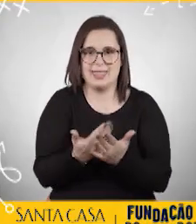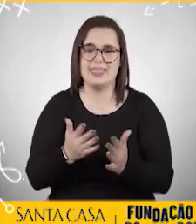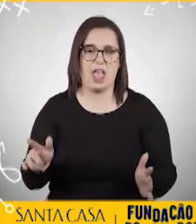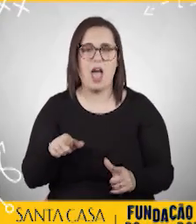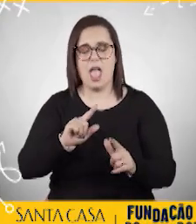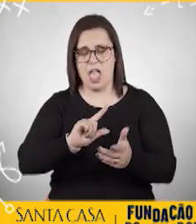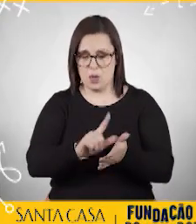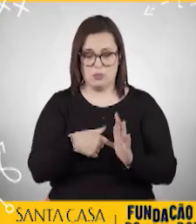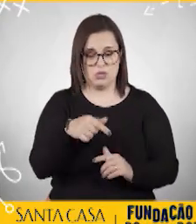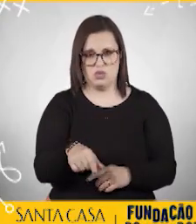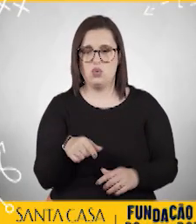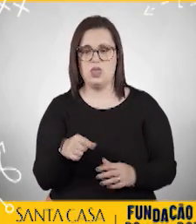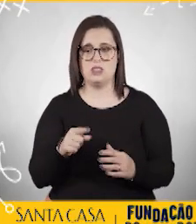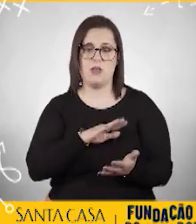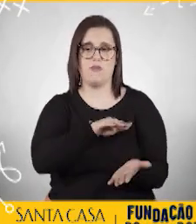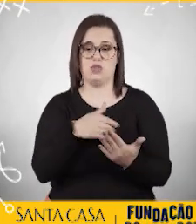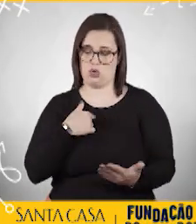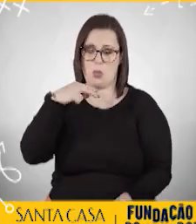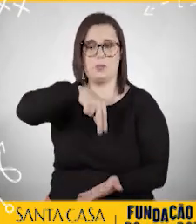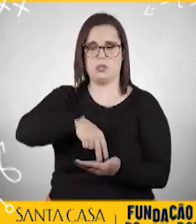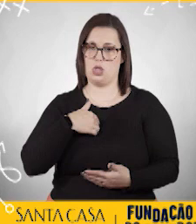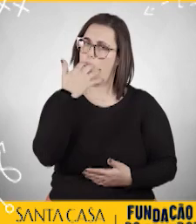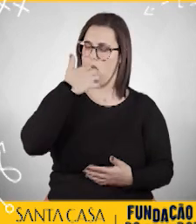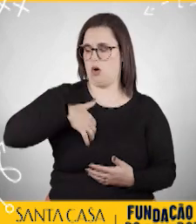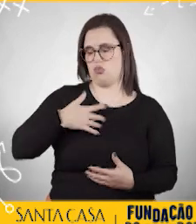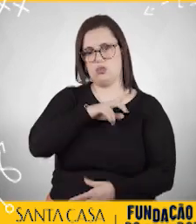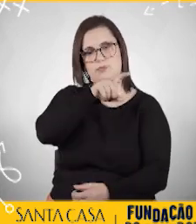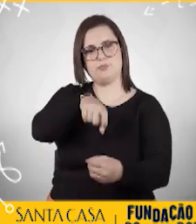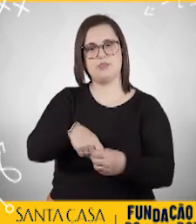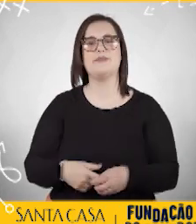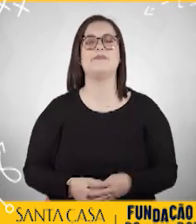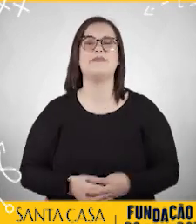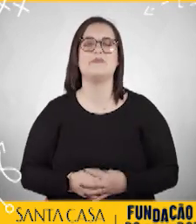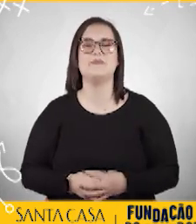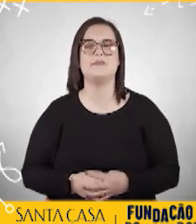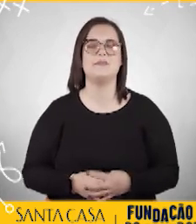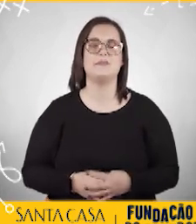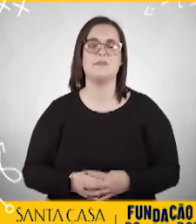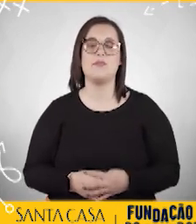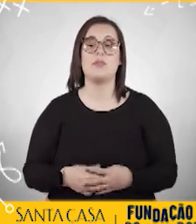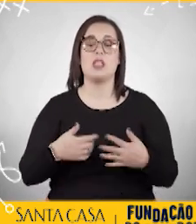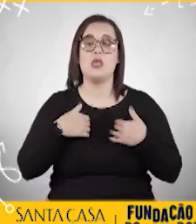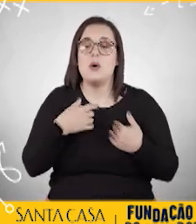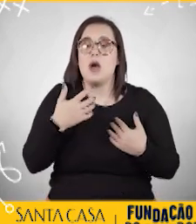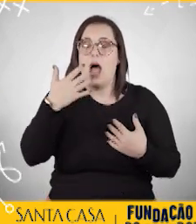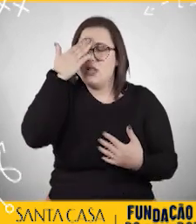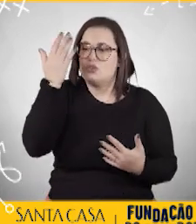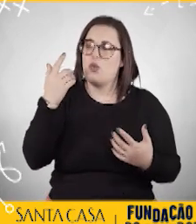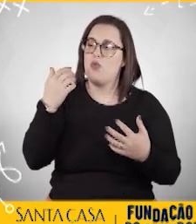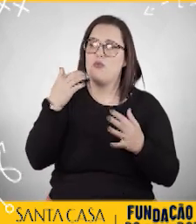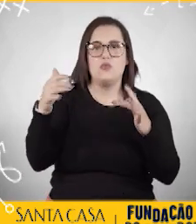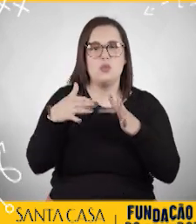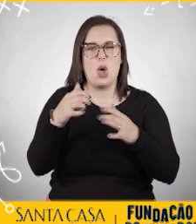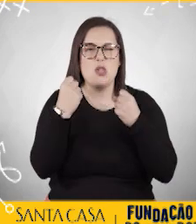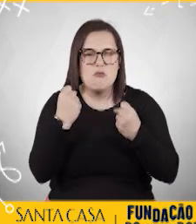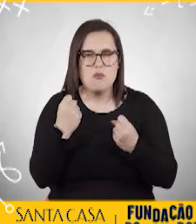mais uma iniciativa da Fundação, na qual eu estou presente e orgulhoso de fazer parte deste projeto. Eu referi que o futebol possuiu